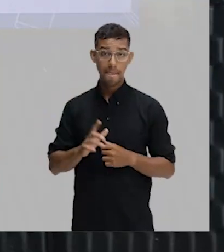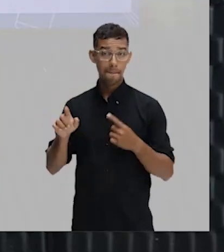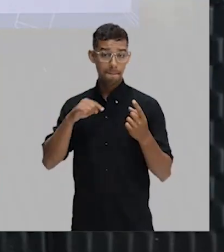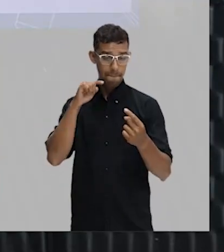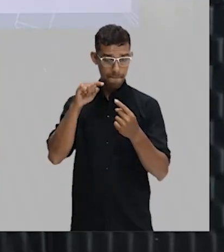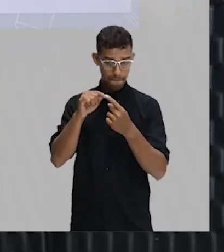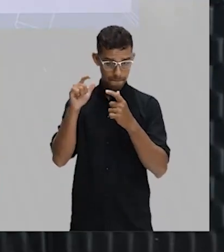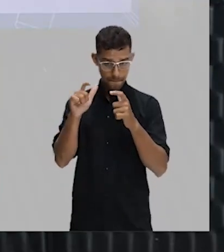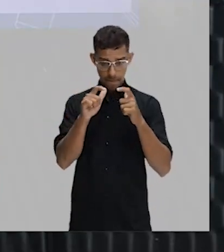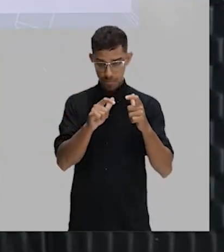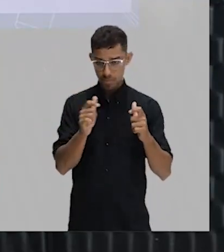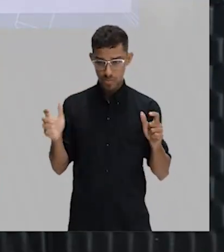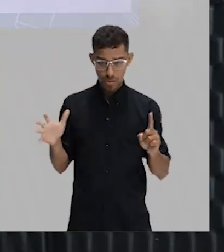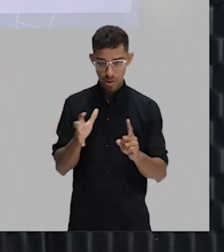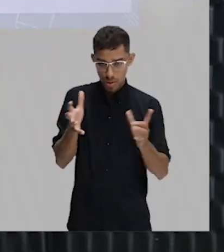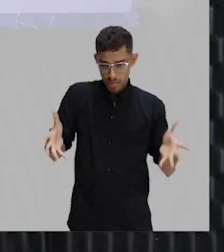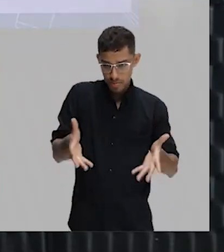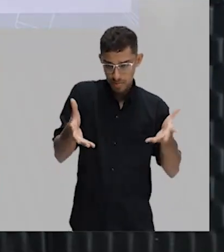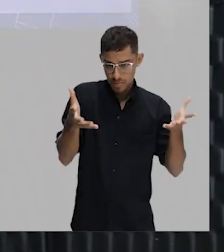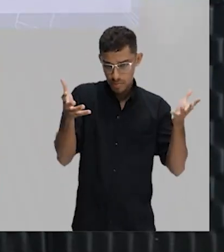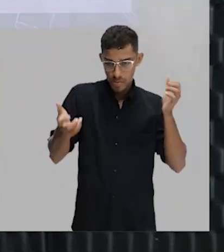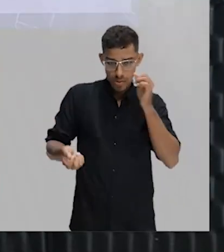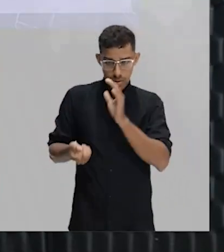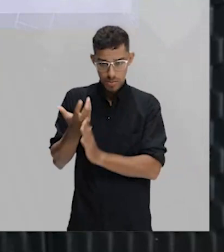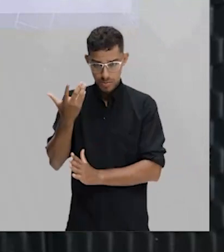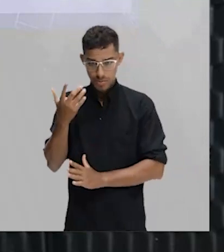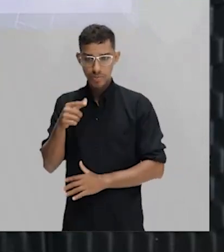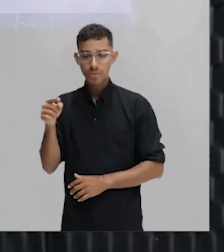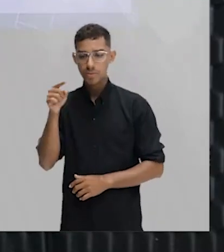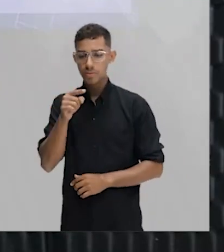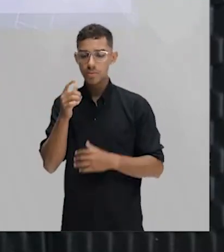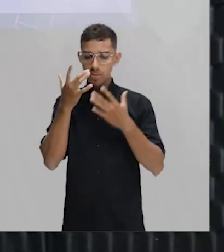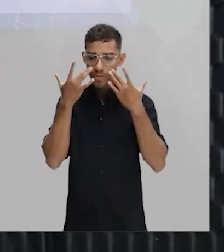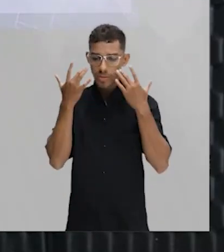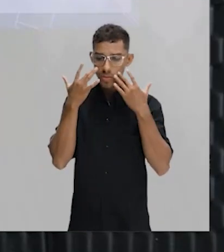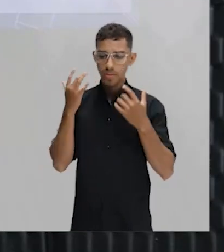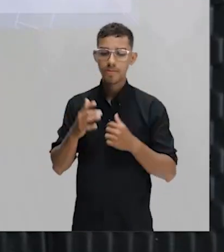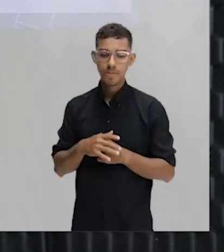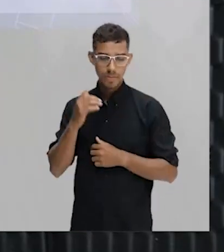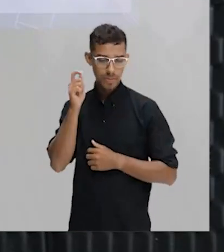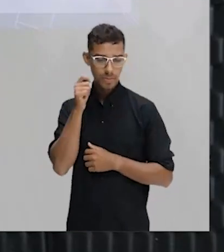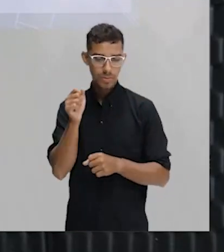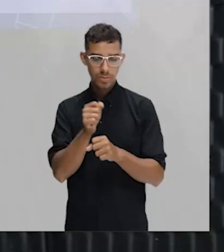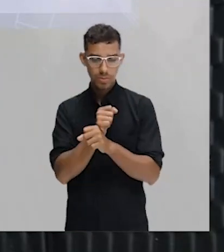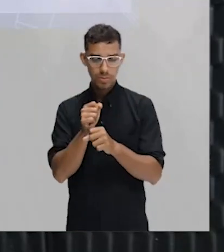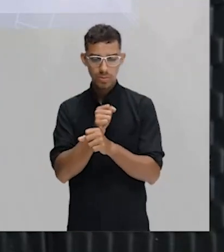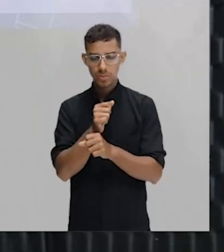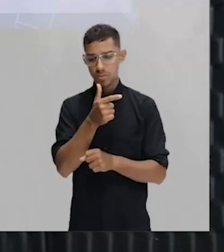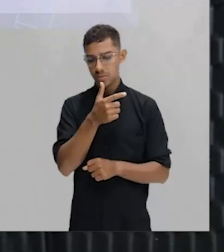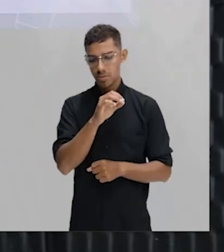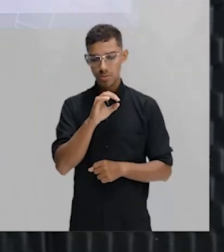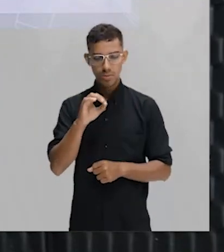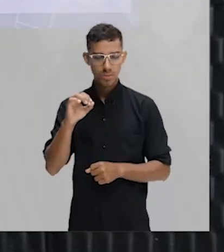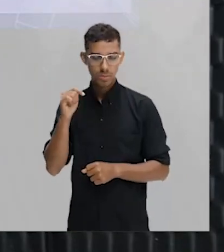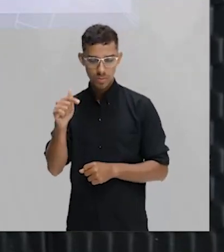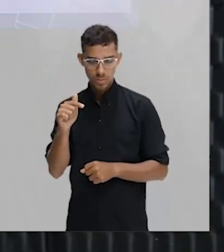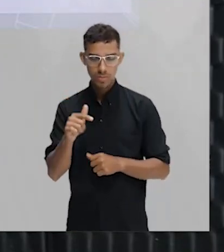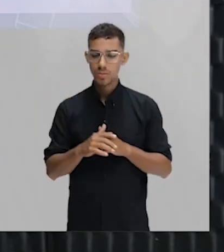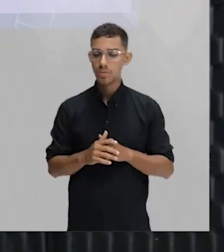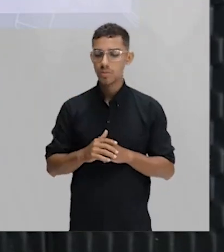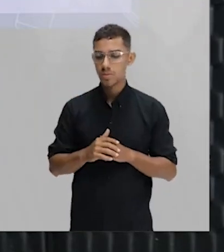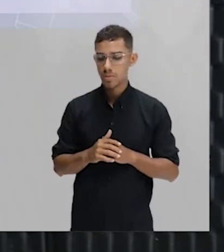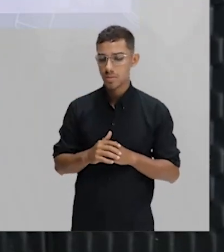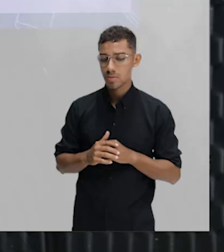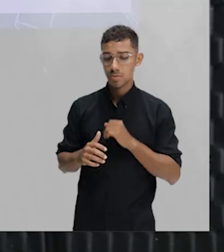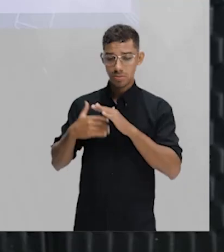objetivo? Incentivar e criar arte. Foi criado em 2007 e desde então tem desenvolvido um trabalho de